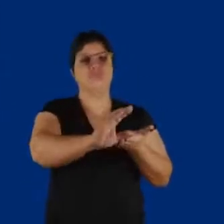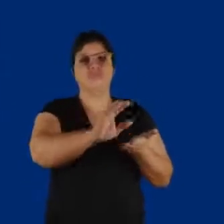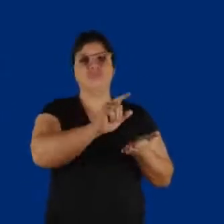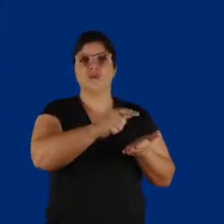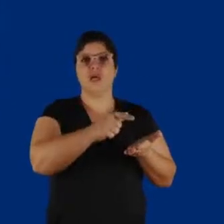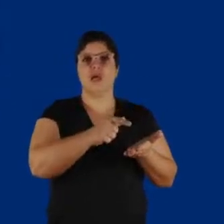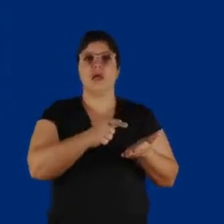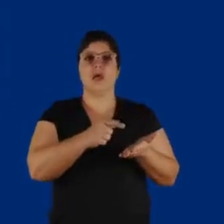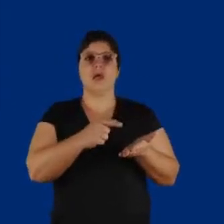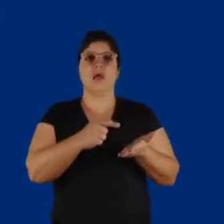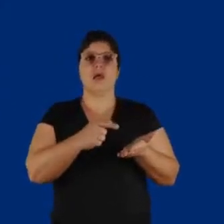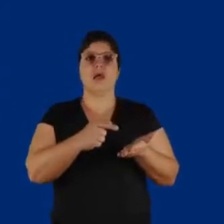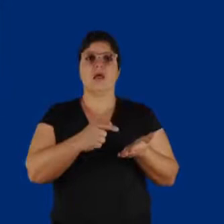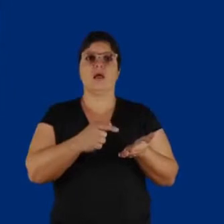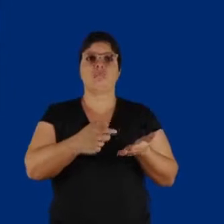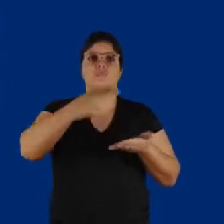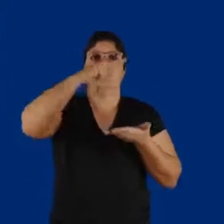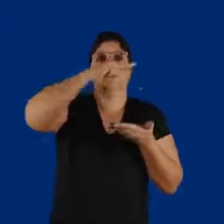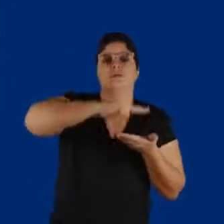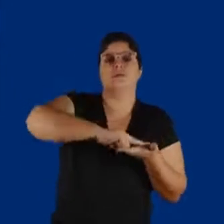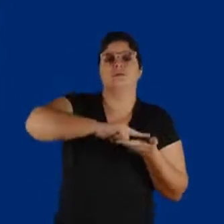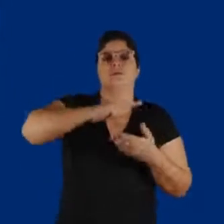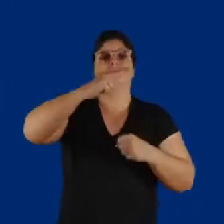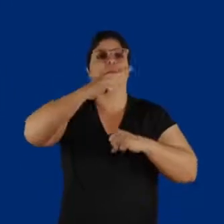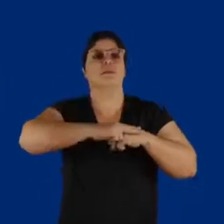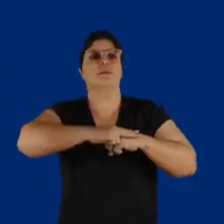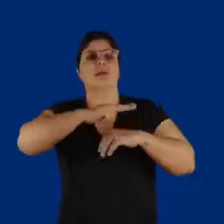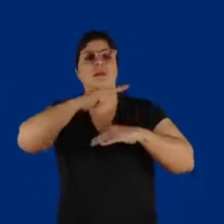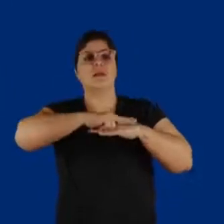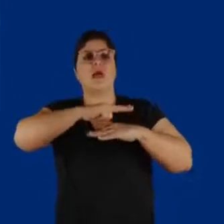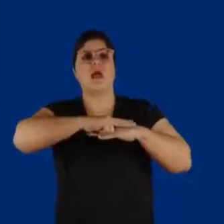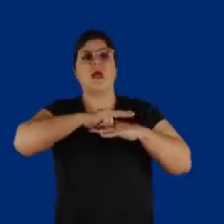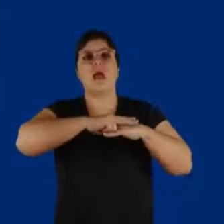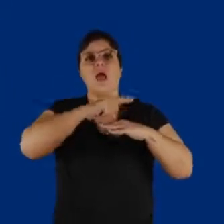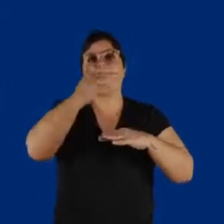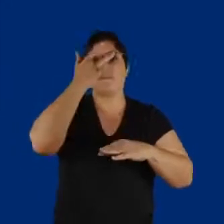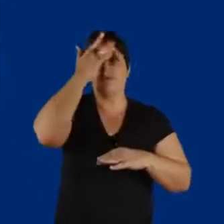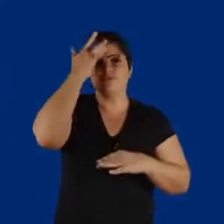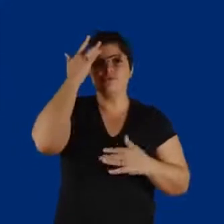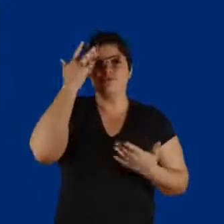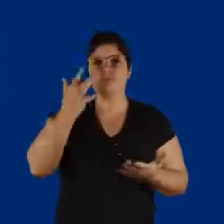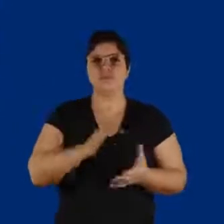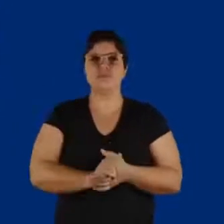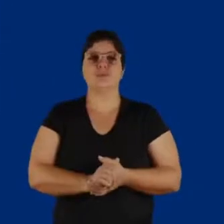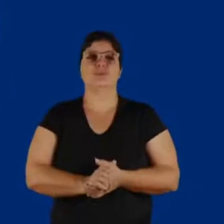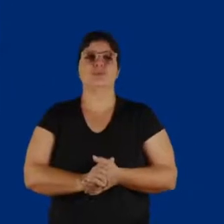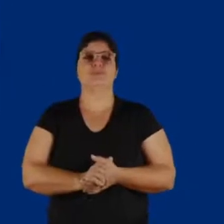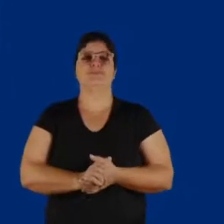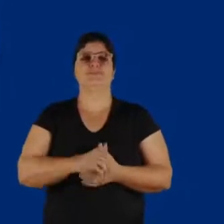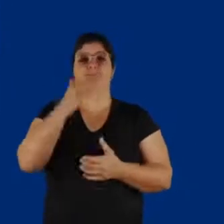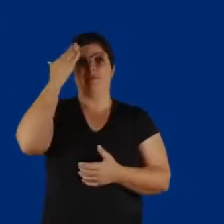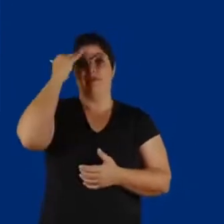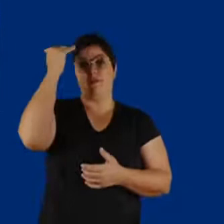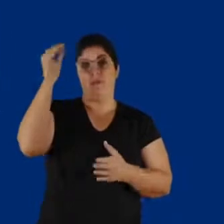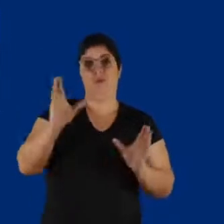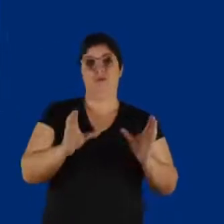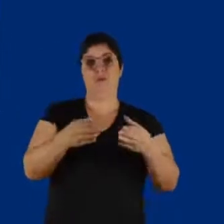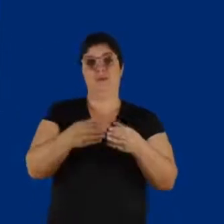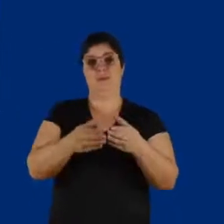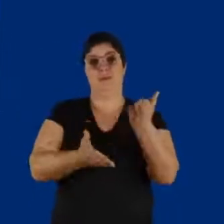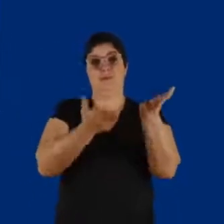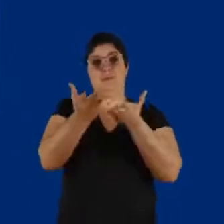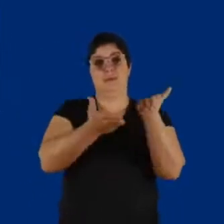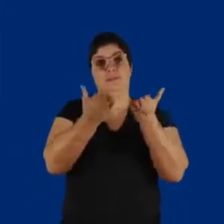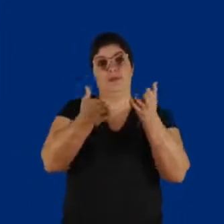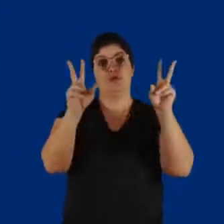chamadas comunidades terapêuticas, né, que nós temos que botar muitas aspas, porque, na verdade, são ONGs onde se faz trabalho escravo, trabalho